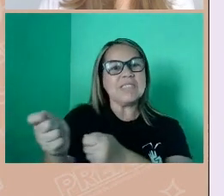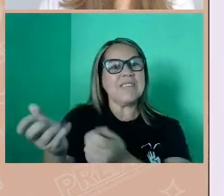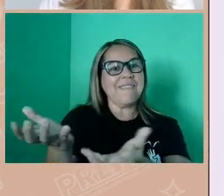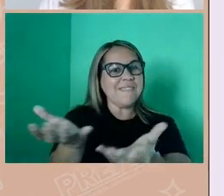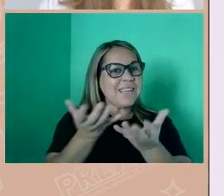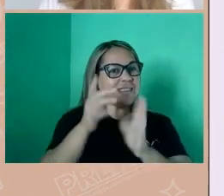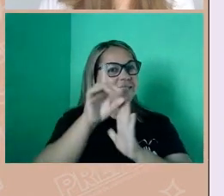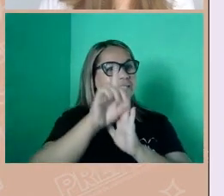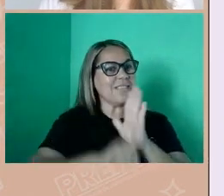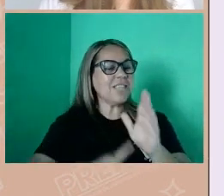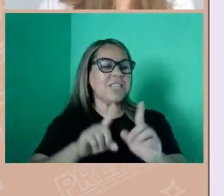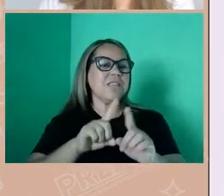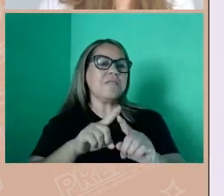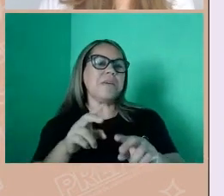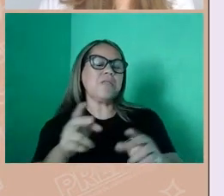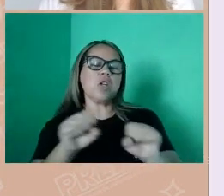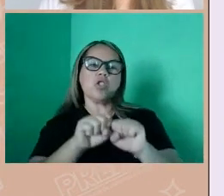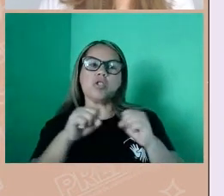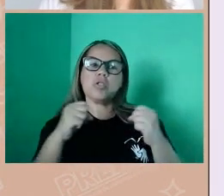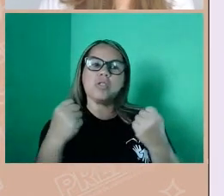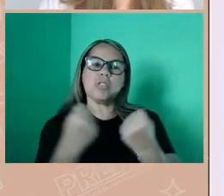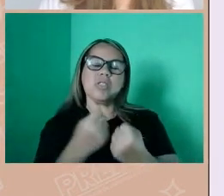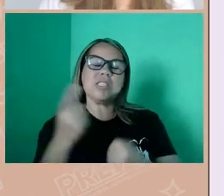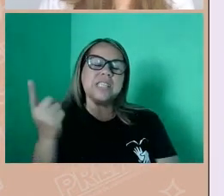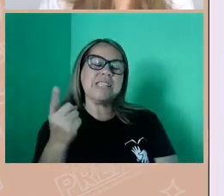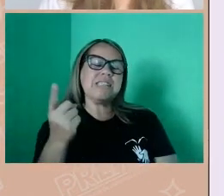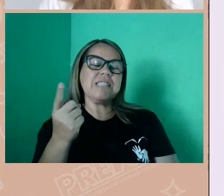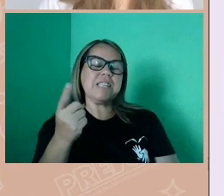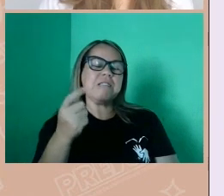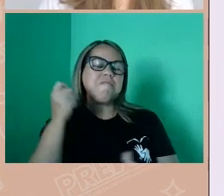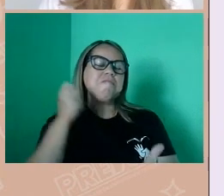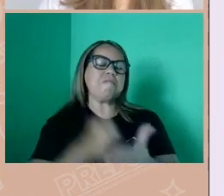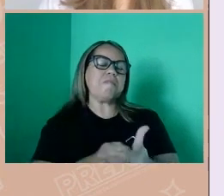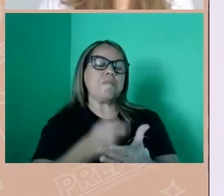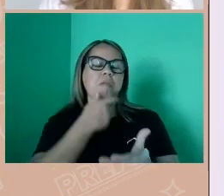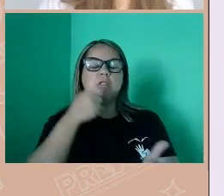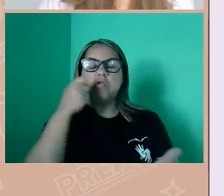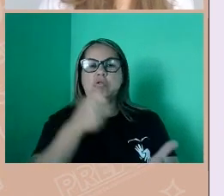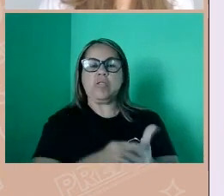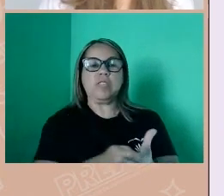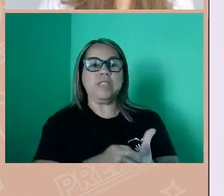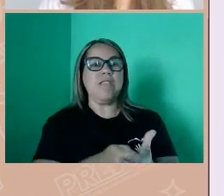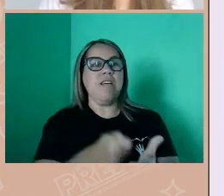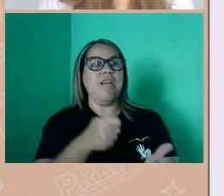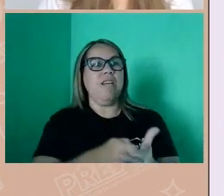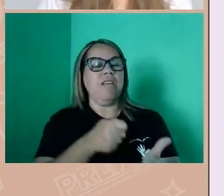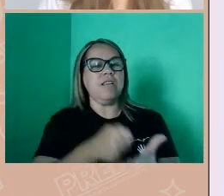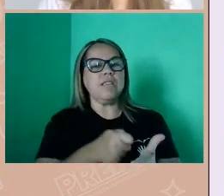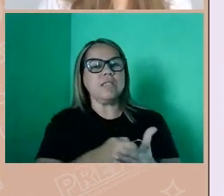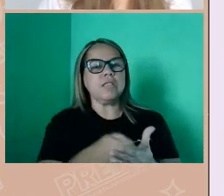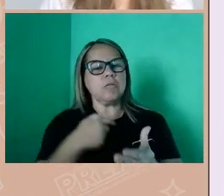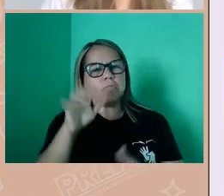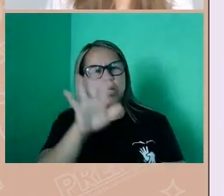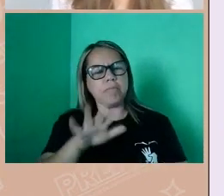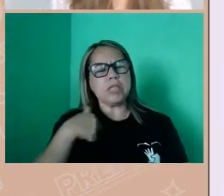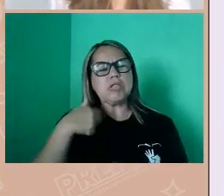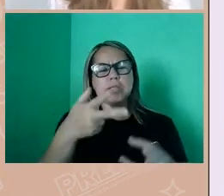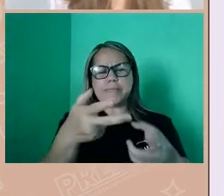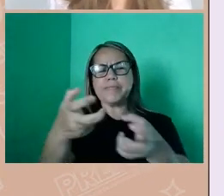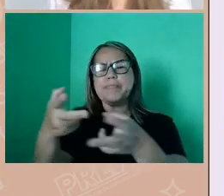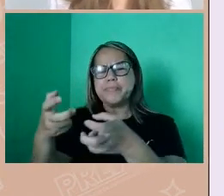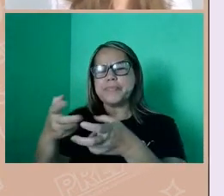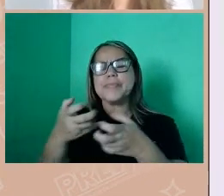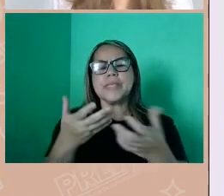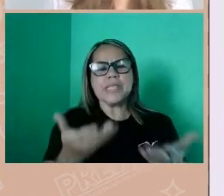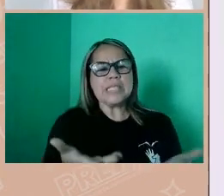uma sociedade mais patriarcal machista ainda reprime muito as mulheres e aí pela imagem a gente já consegue identificar então gente